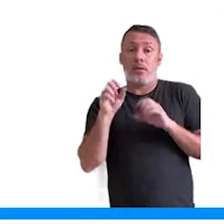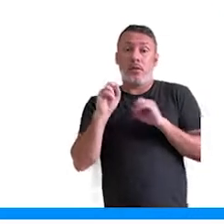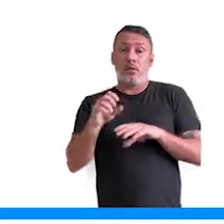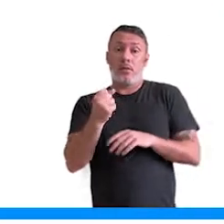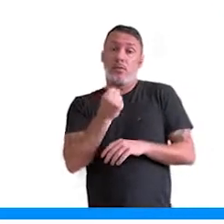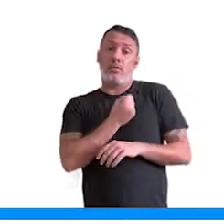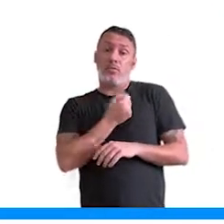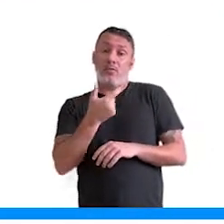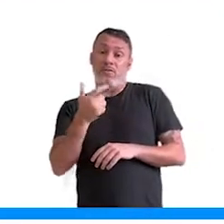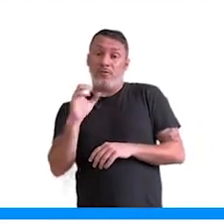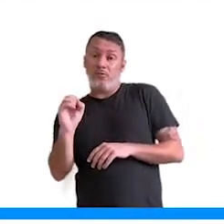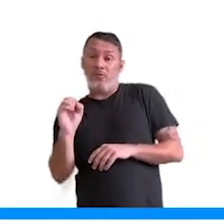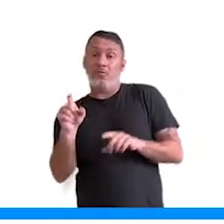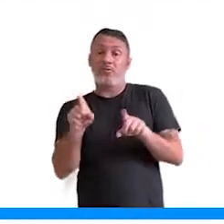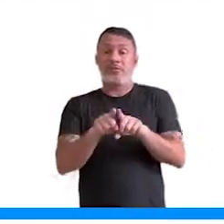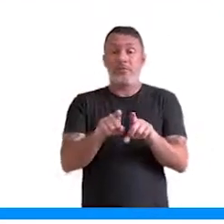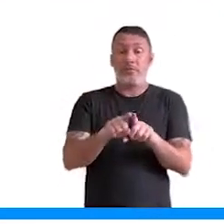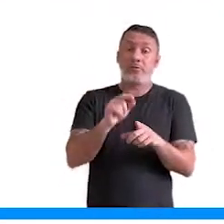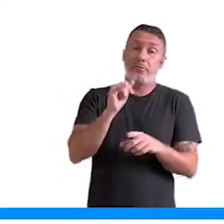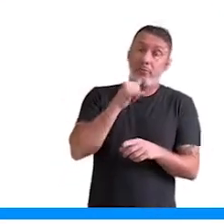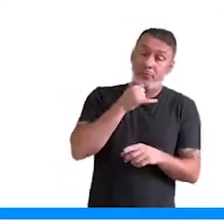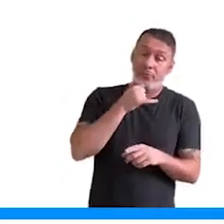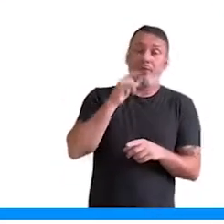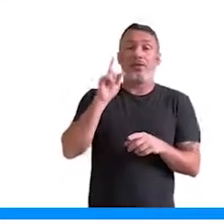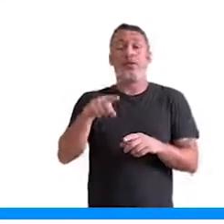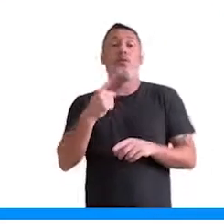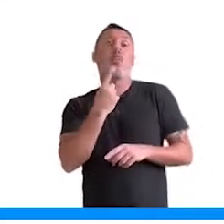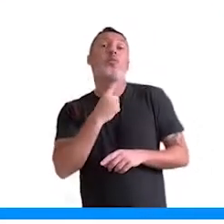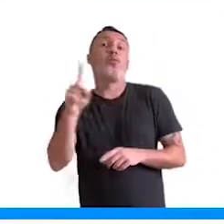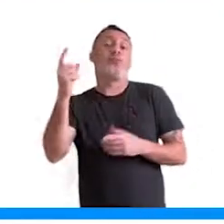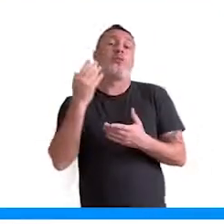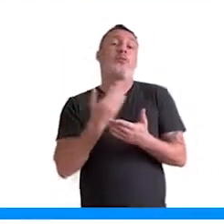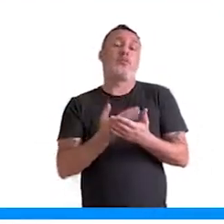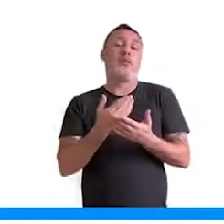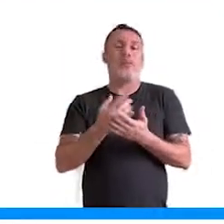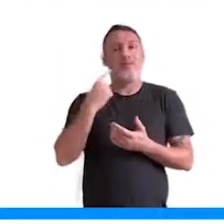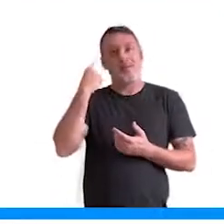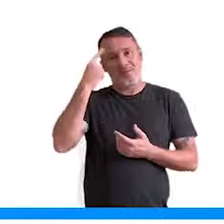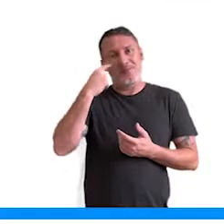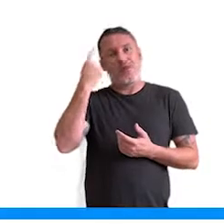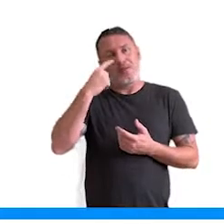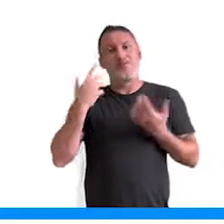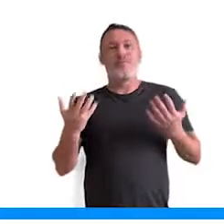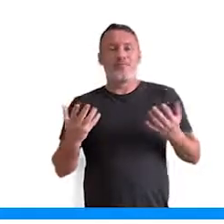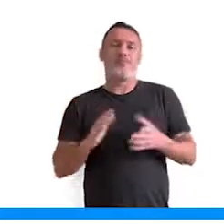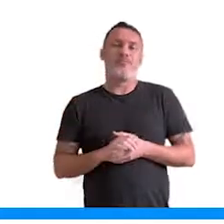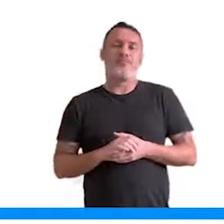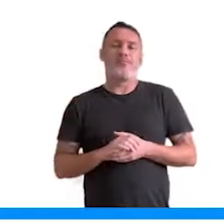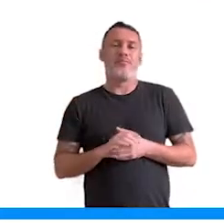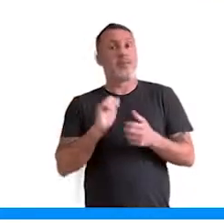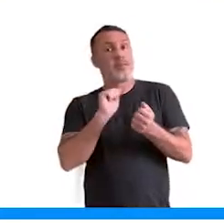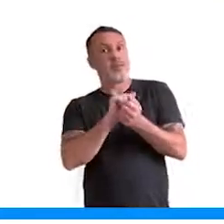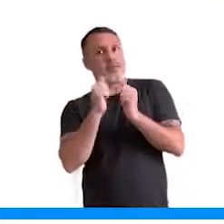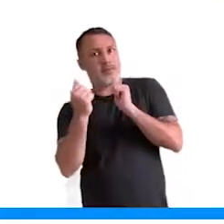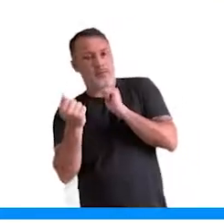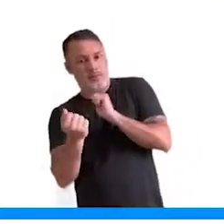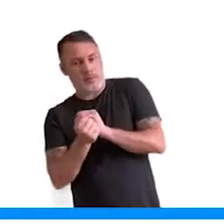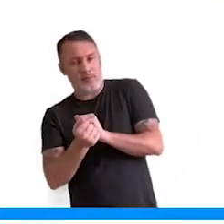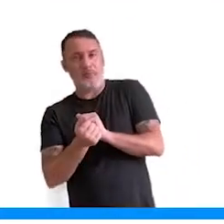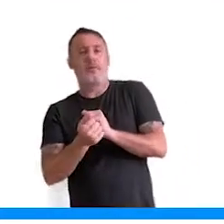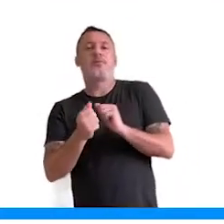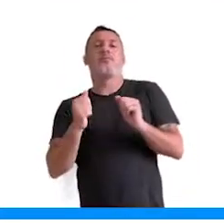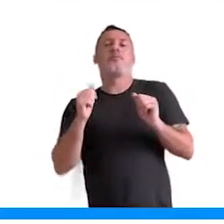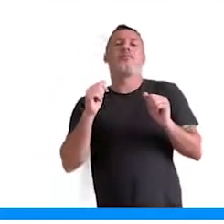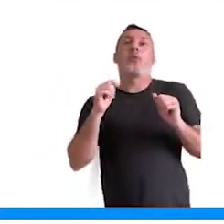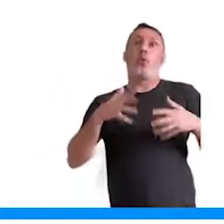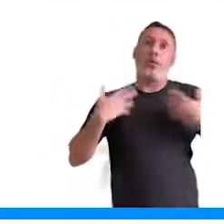número 20 y es la última clase de espanhol, vale? Então, olá, bonitos e bonitas. Hoje eu estou